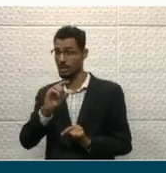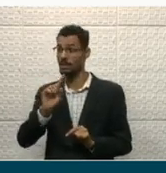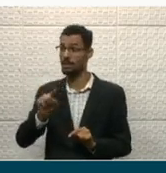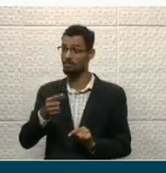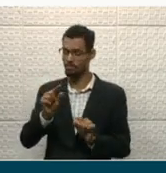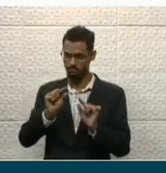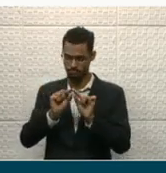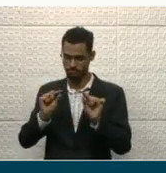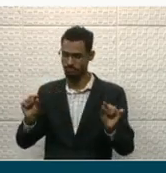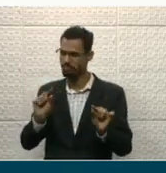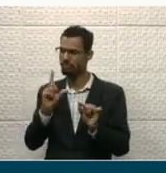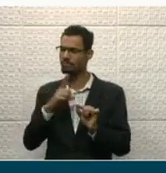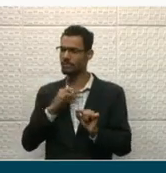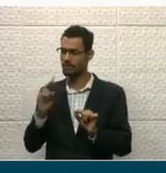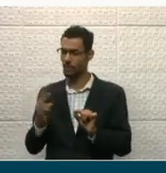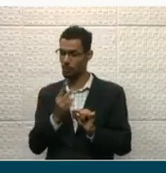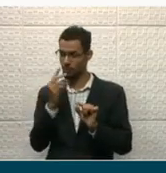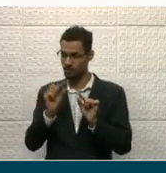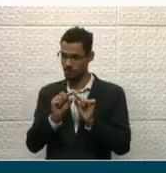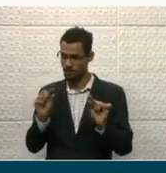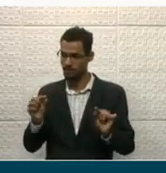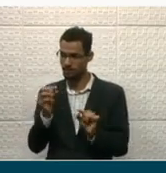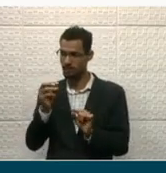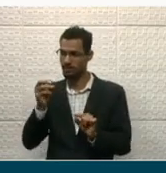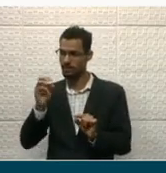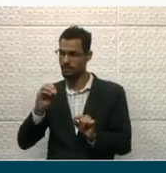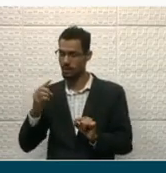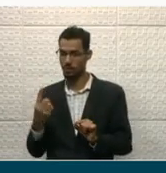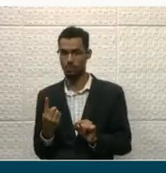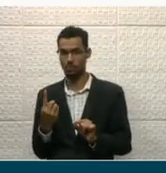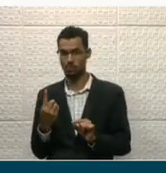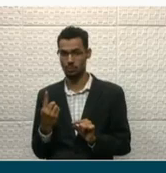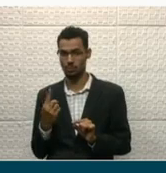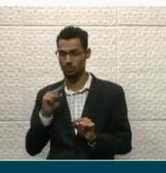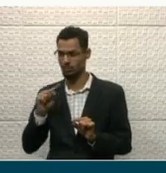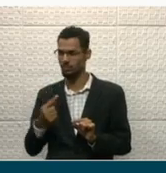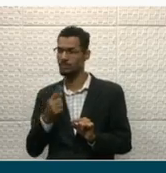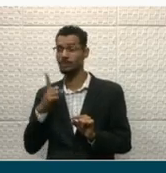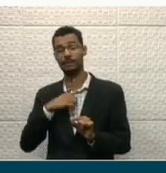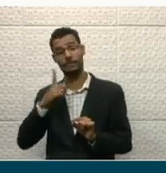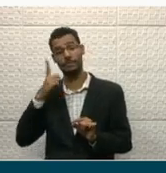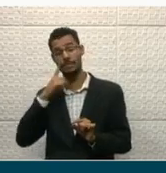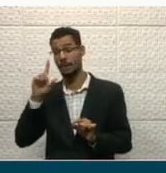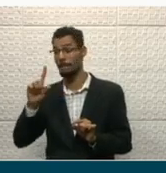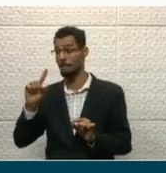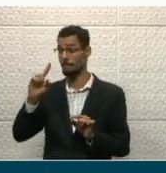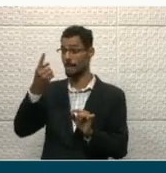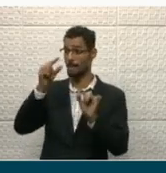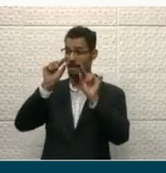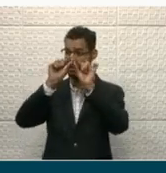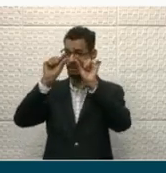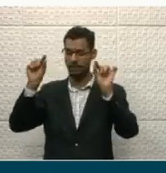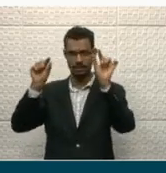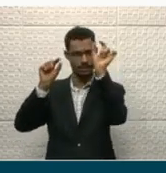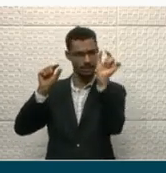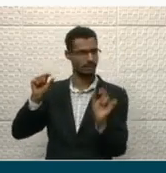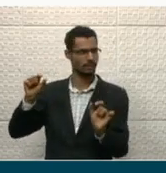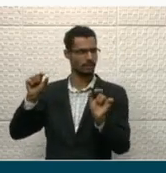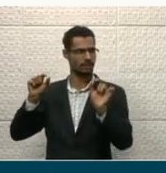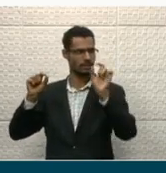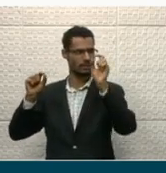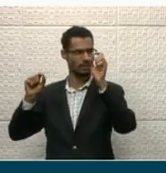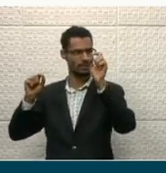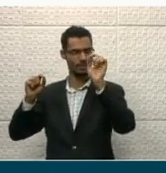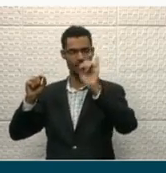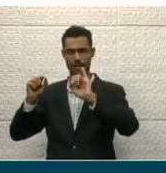segunda linha, os coeficientes relativos ao 0, 1. De tal forma que na primeira coluna vai ser